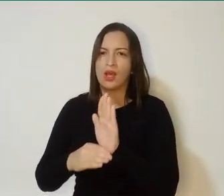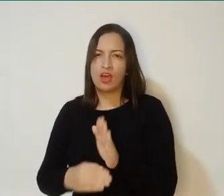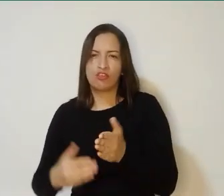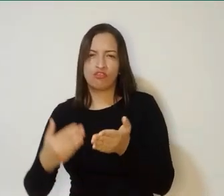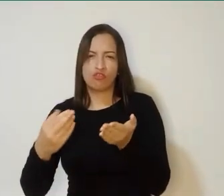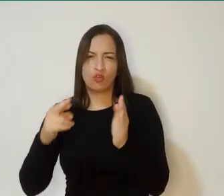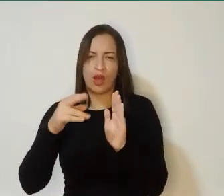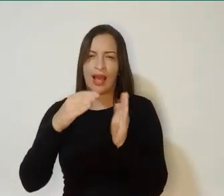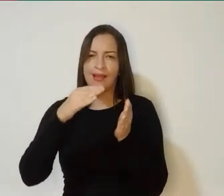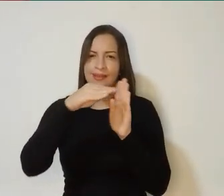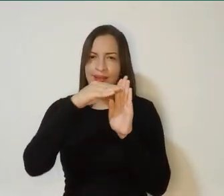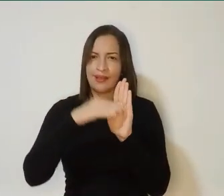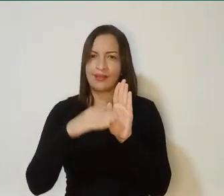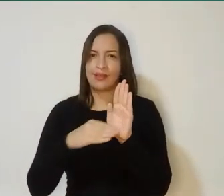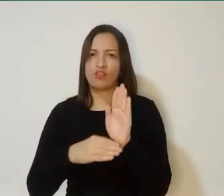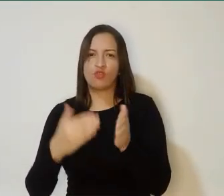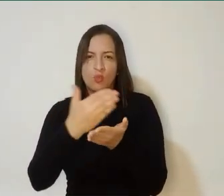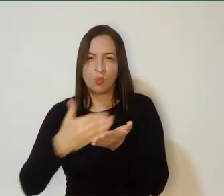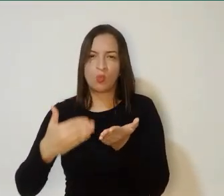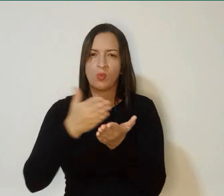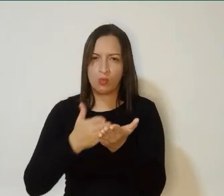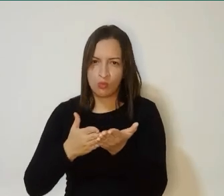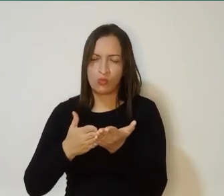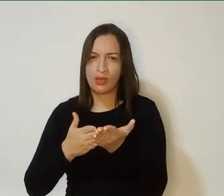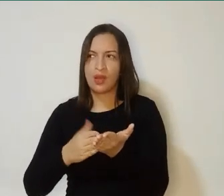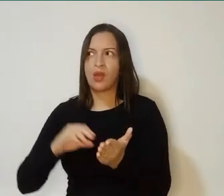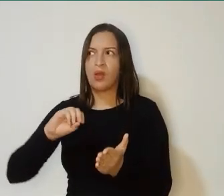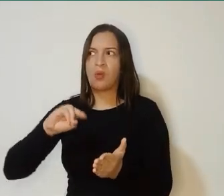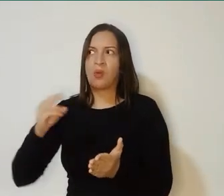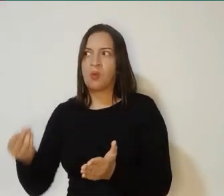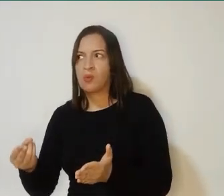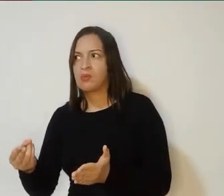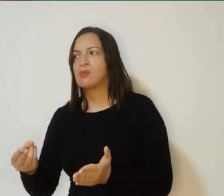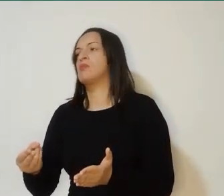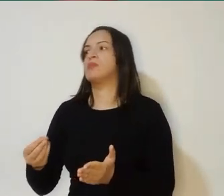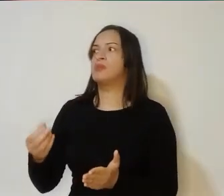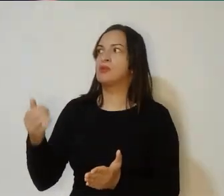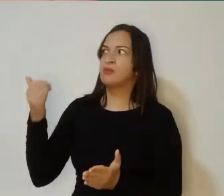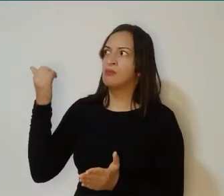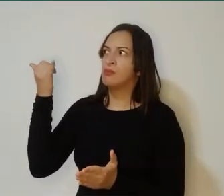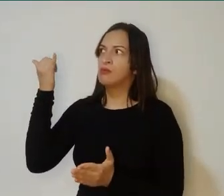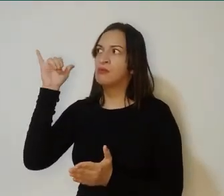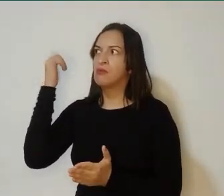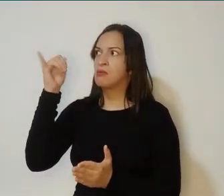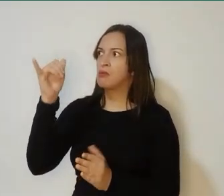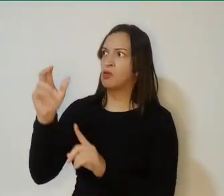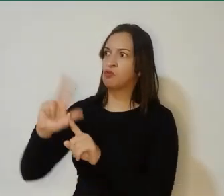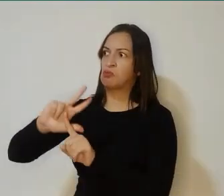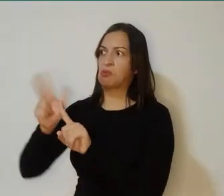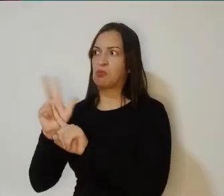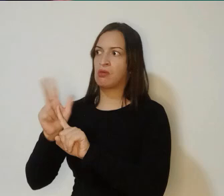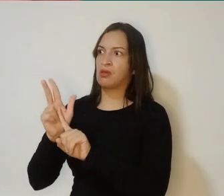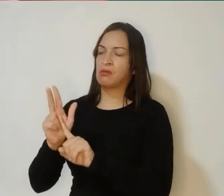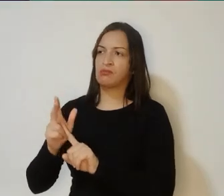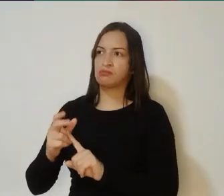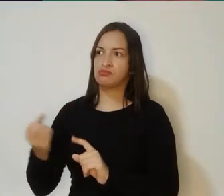receitas, serve para dar uma nova perspectiva para as energias eólicas do